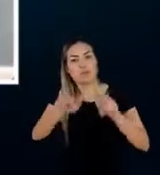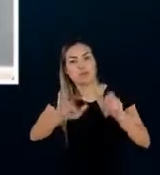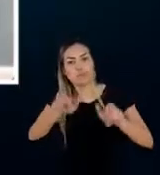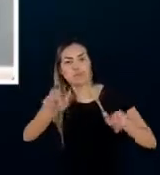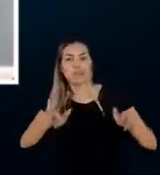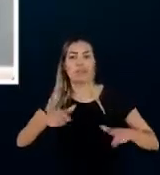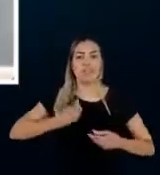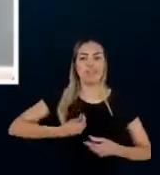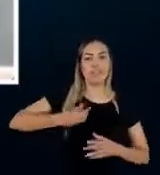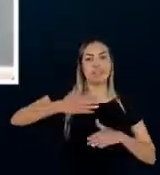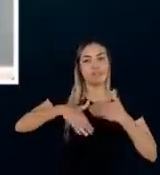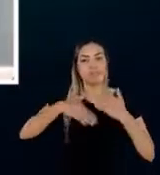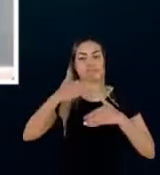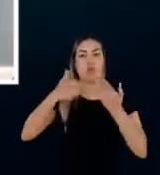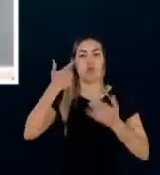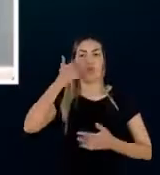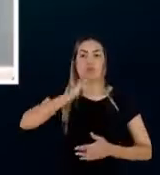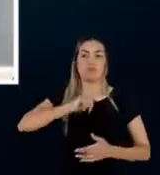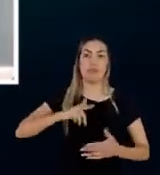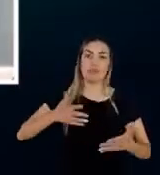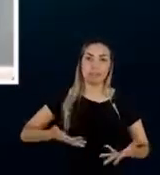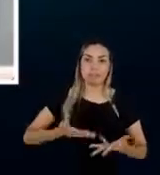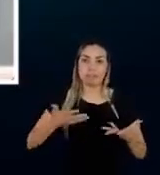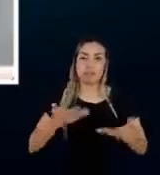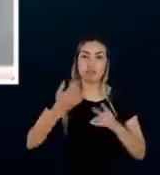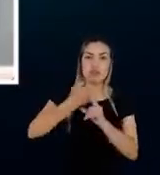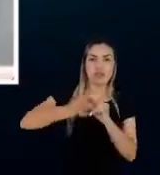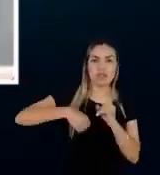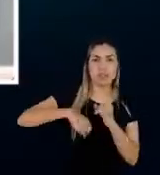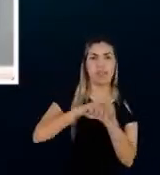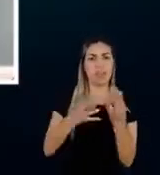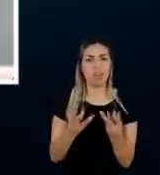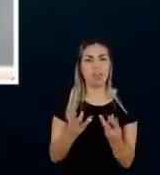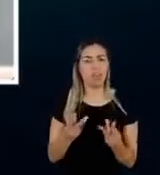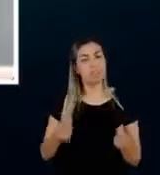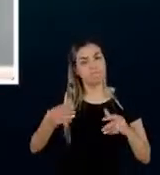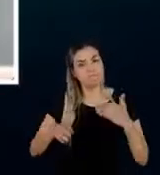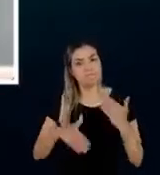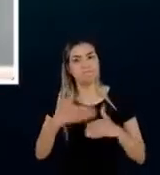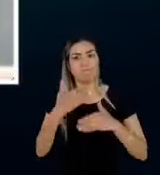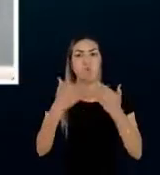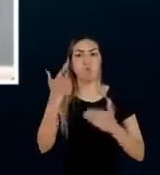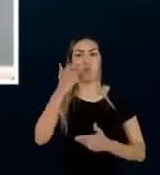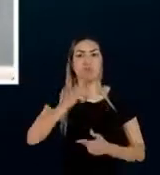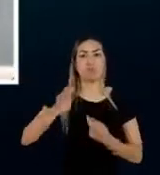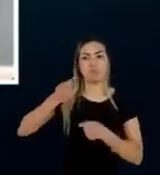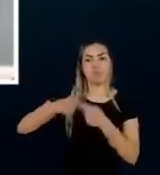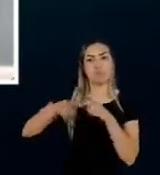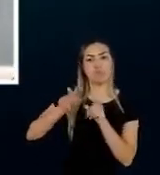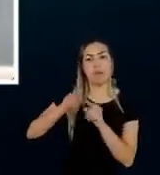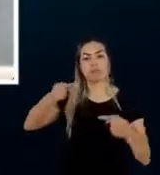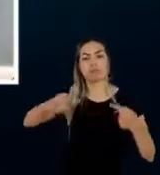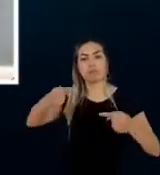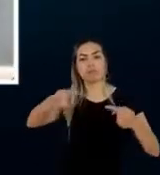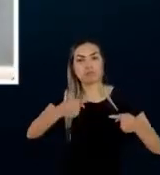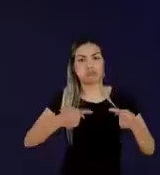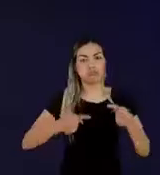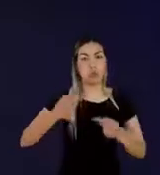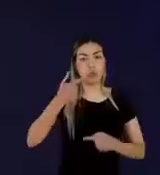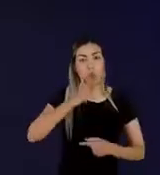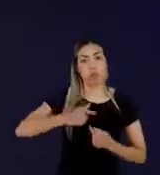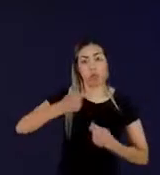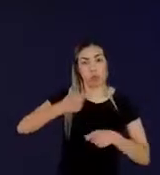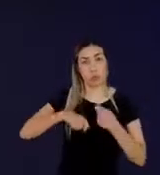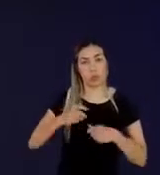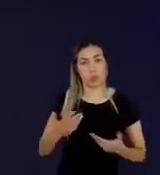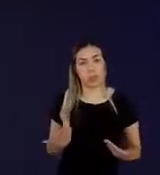população, para a gente trazer benefícios aí para a sociedade e maior competitividade para a nossa economia. Então, o